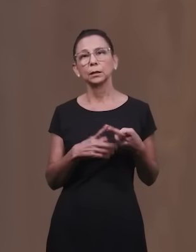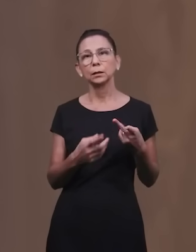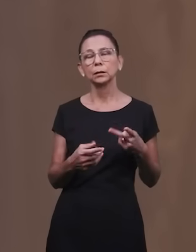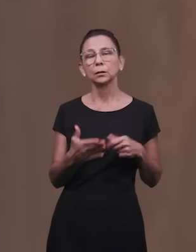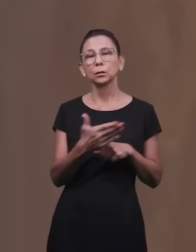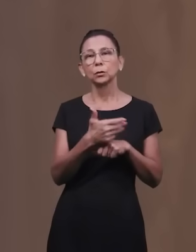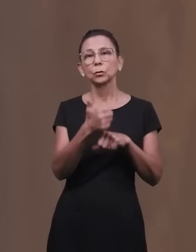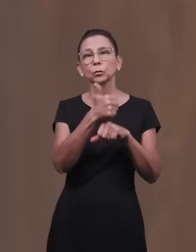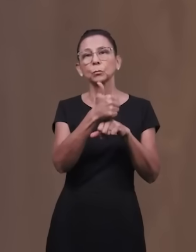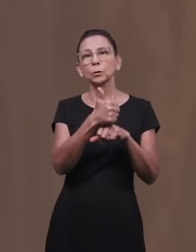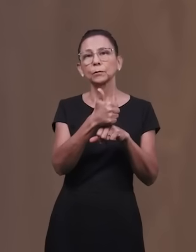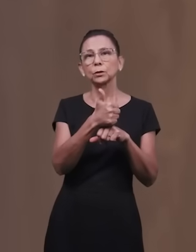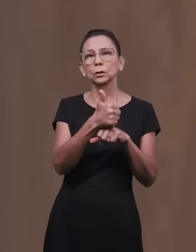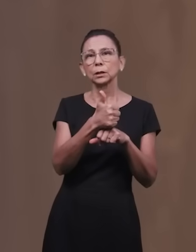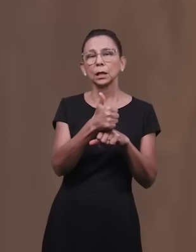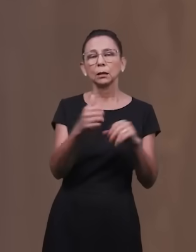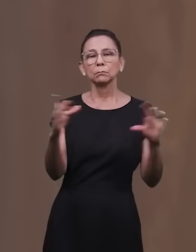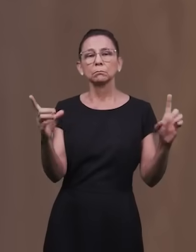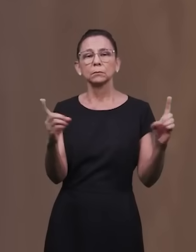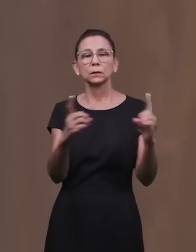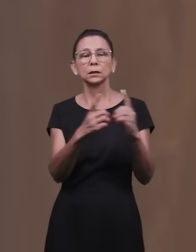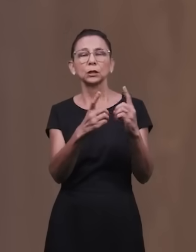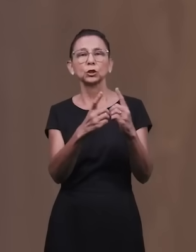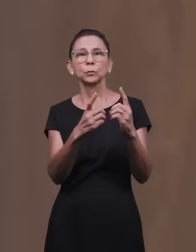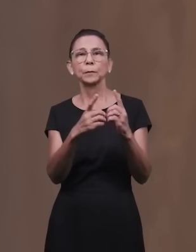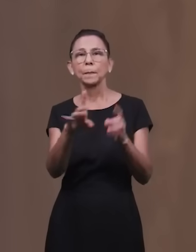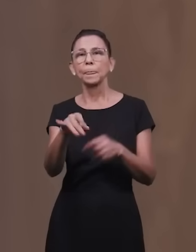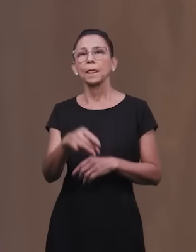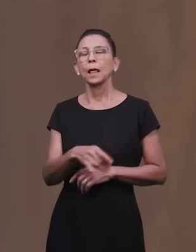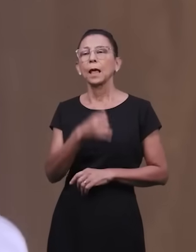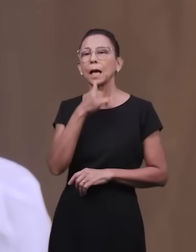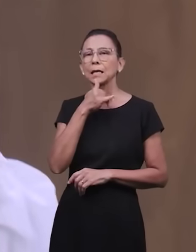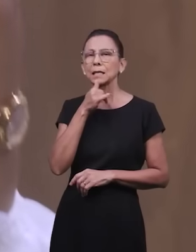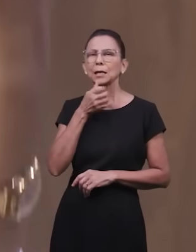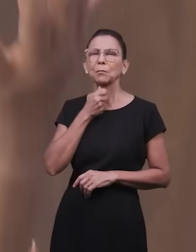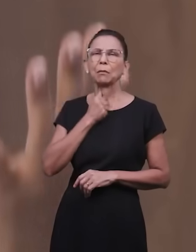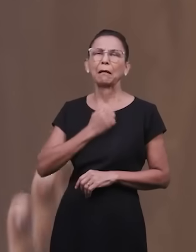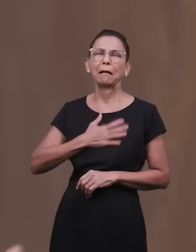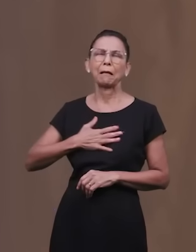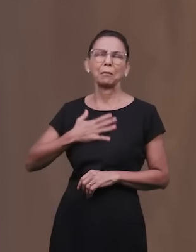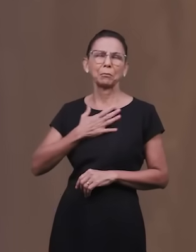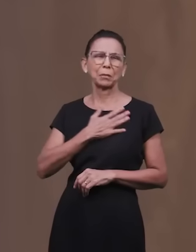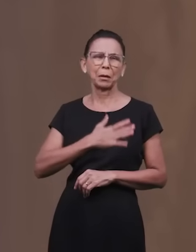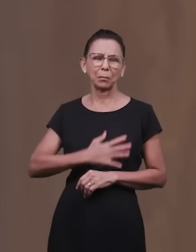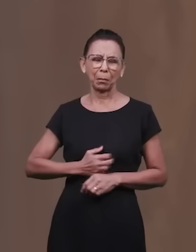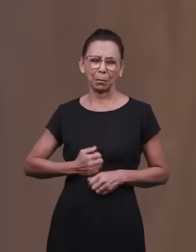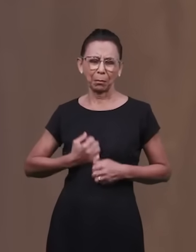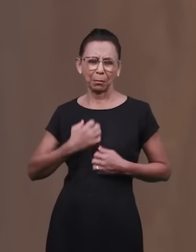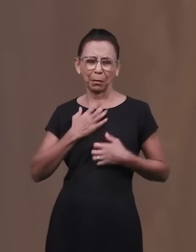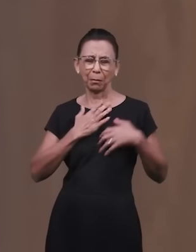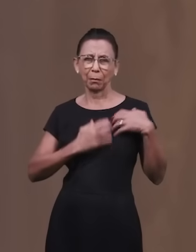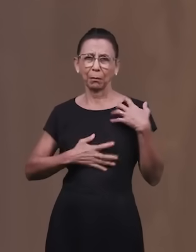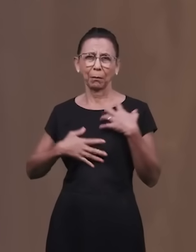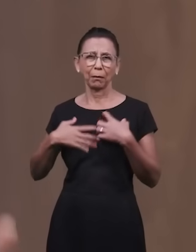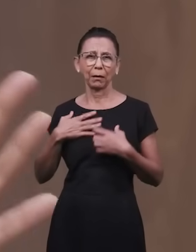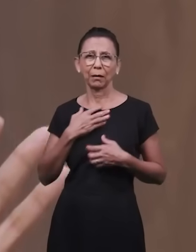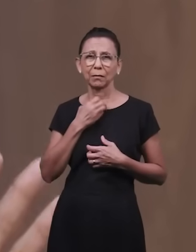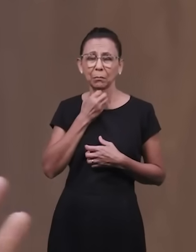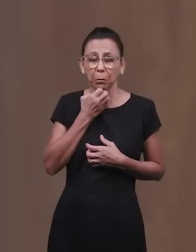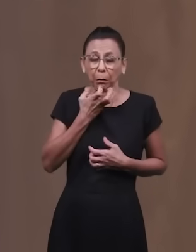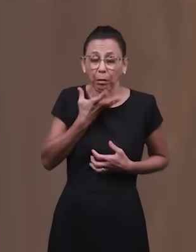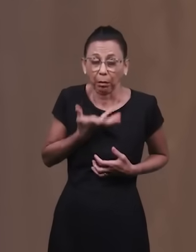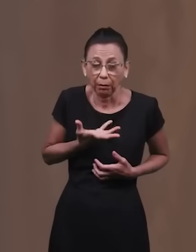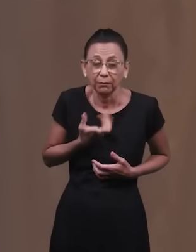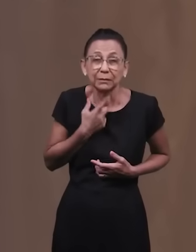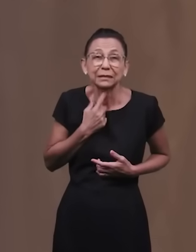ser atendido por um outro profissional e descartando outras possibilidades, por exemplo, estou com náusea, verificou, não tem problema no estômago,